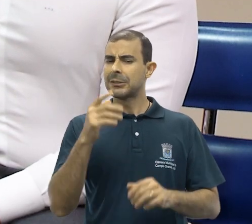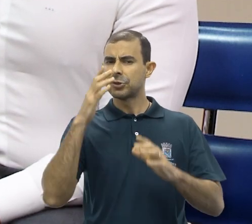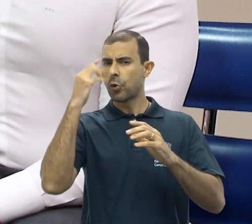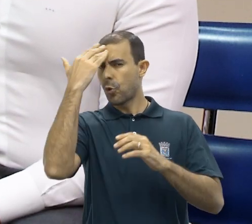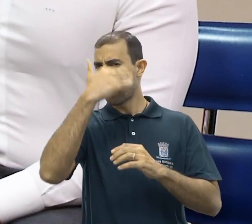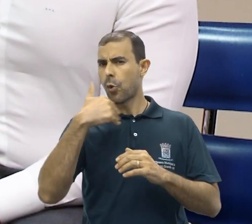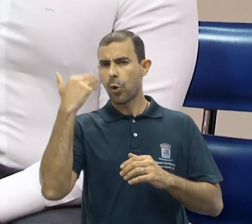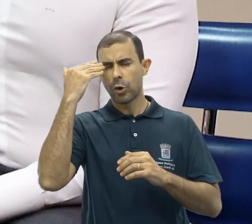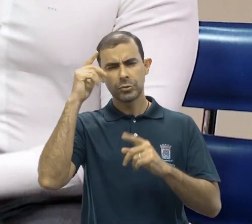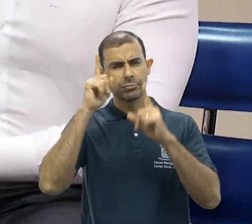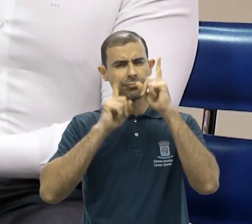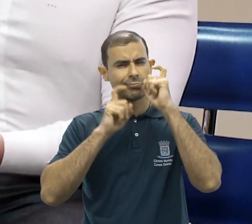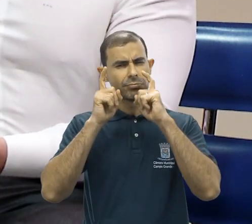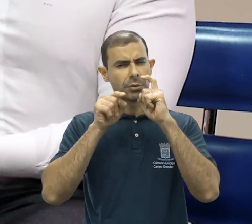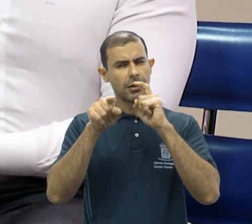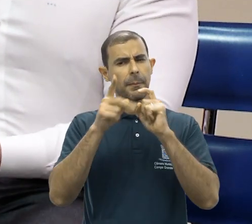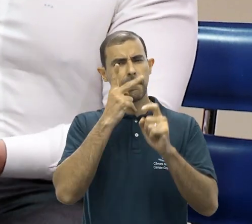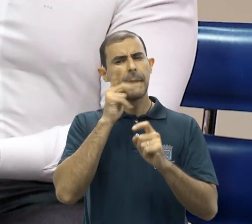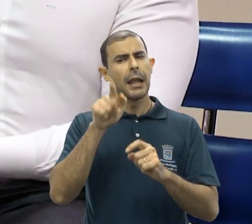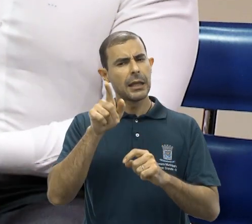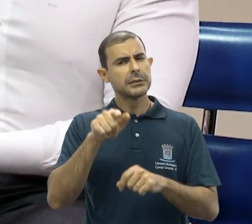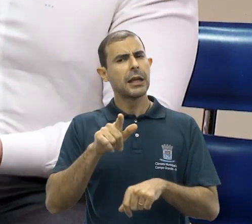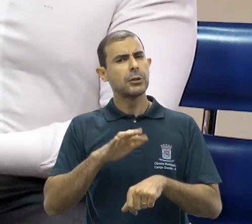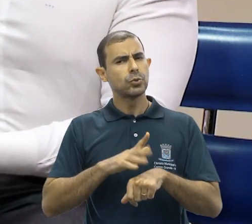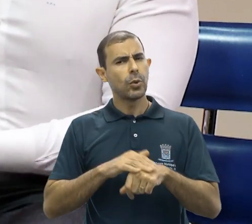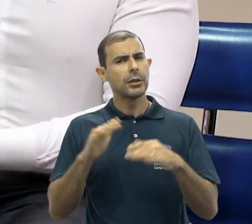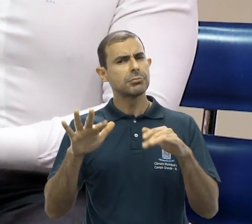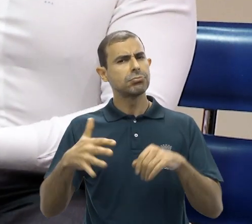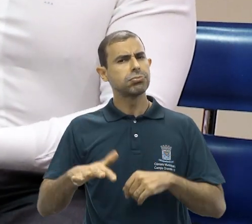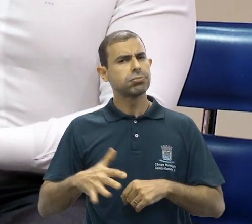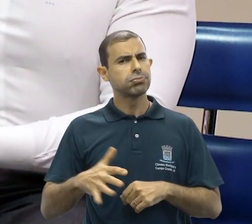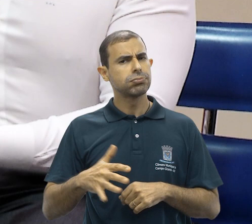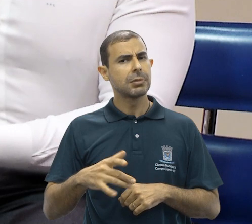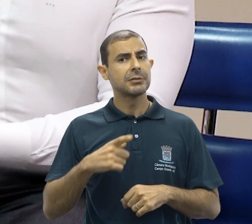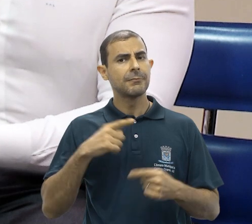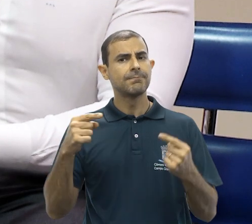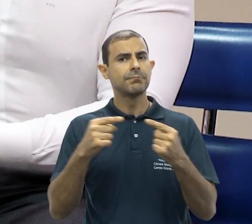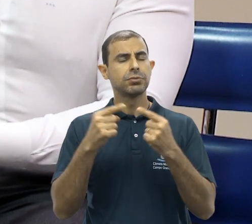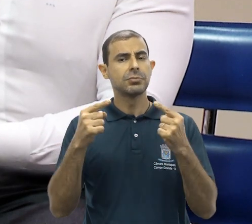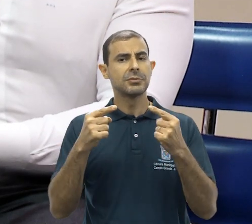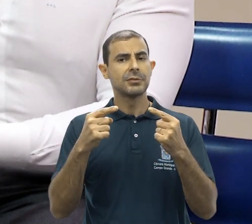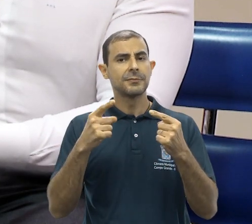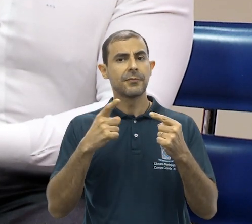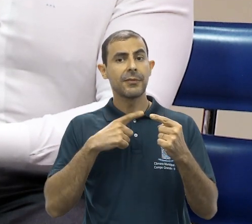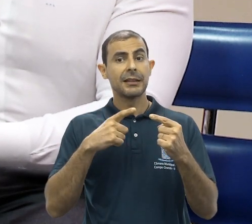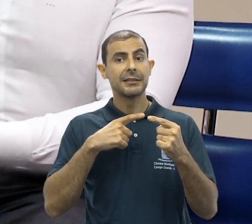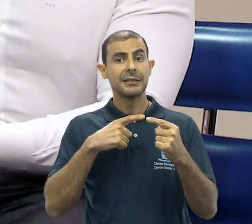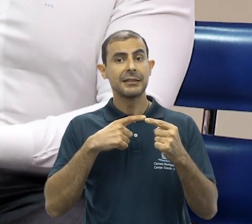face parkinsoniana. Quando a gente vai examinar, tem uma questão chamada de